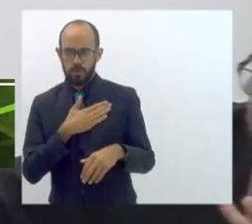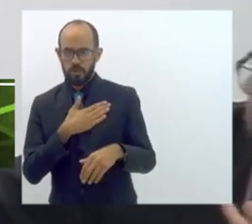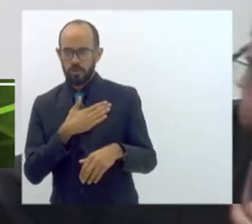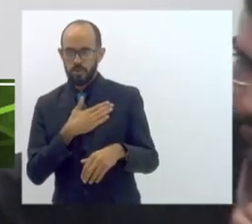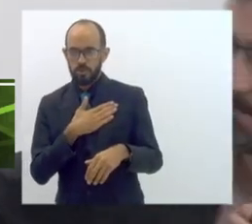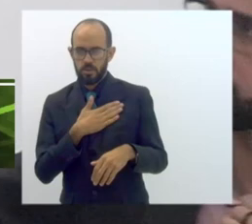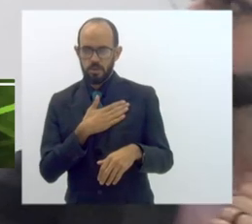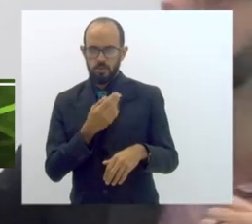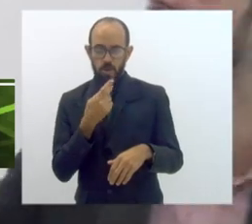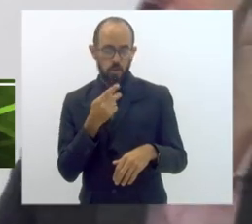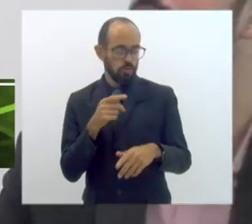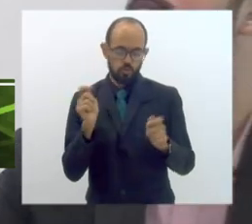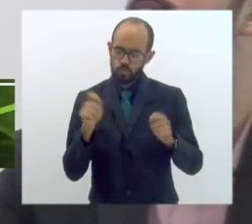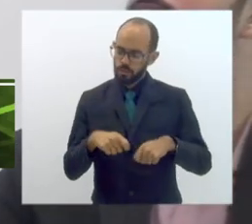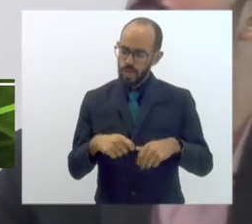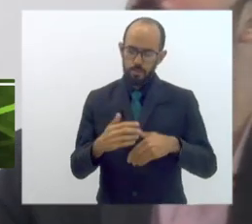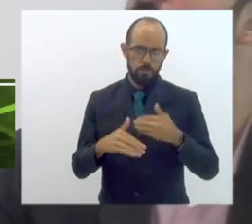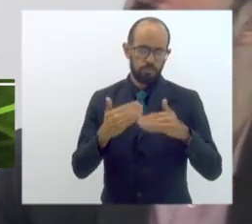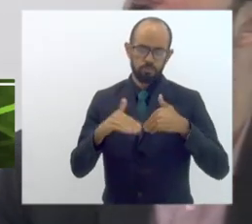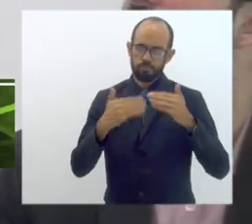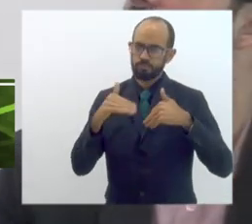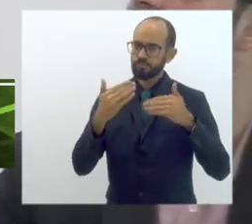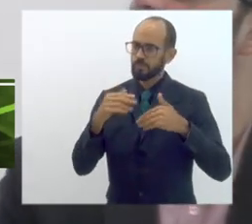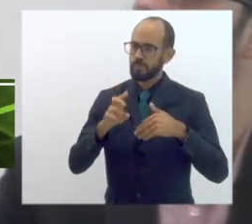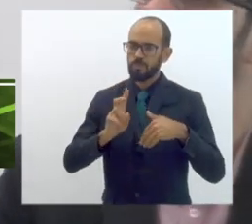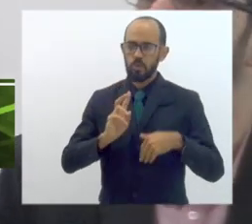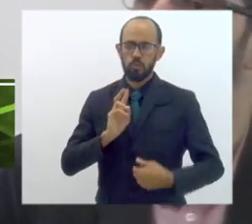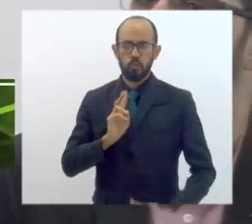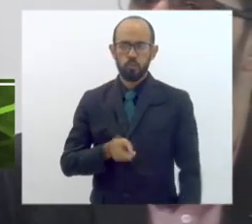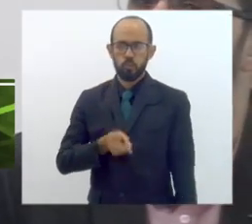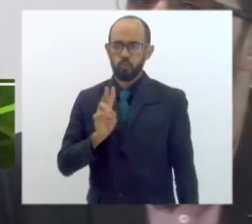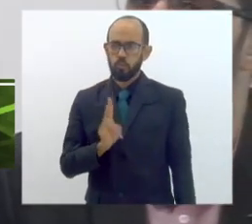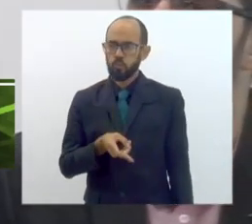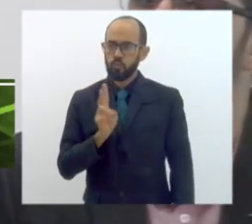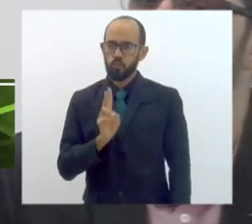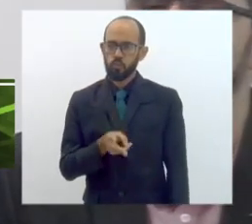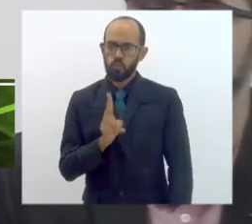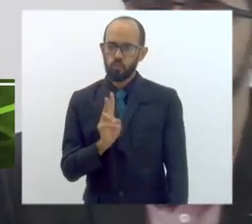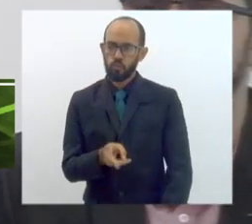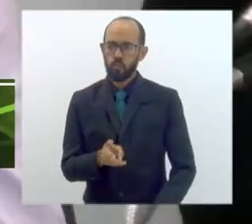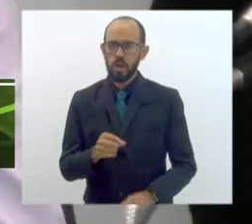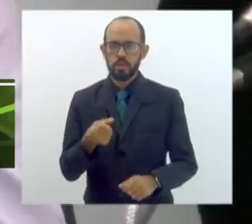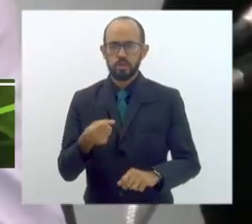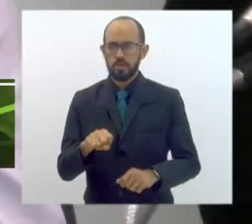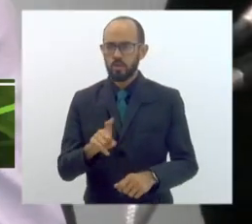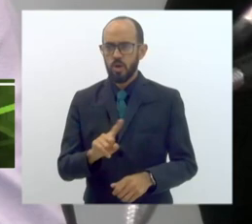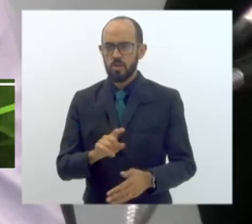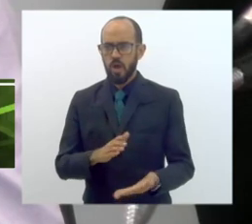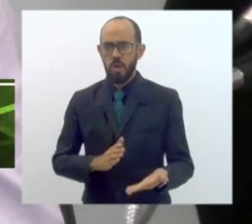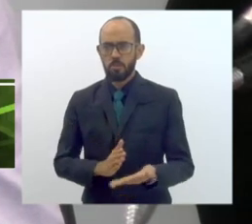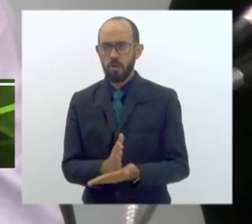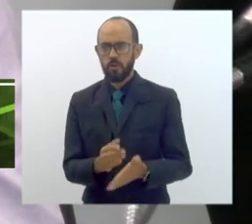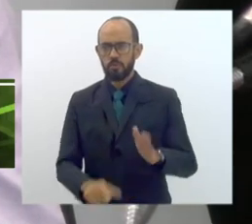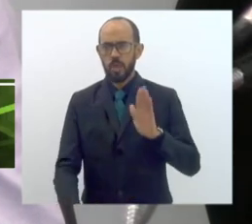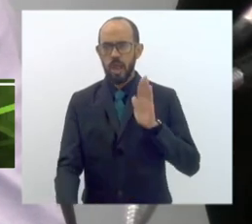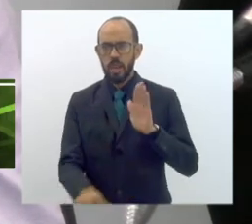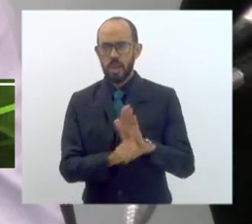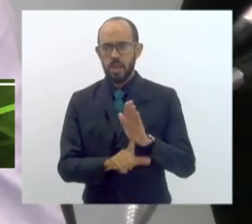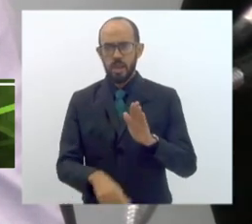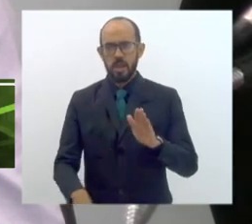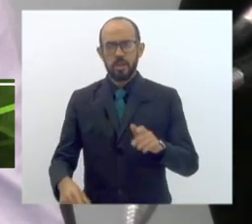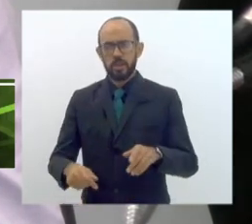não vai andar, vai ficar na mesma coisa que foi até hoje, se nós não aprovarmos a lei